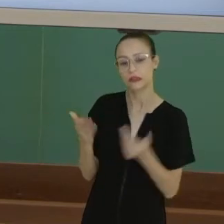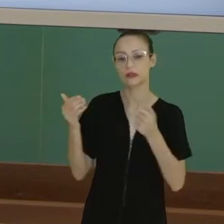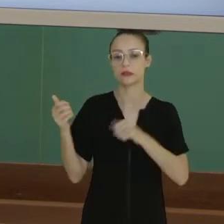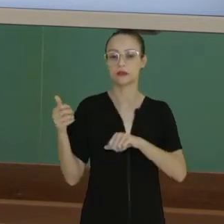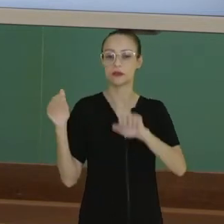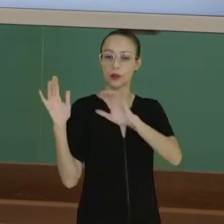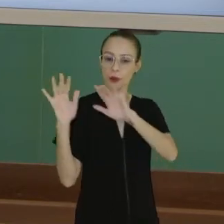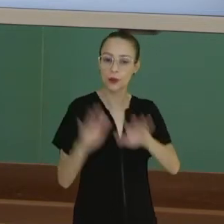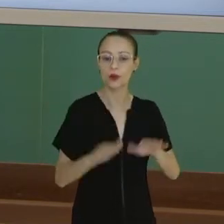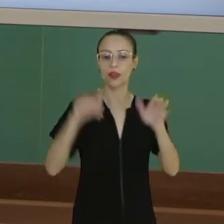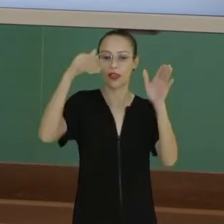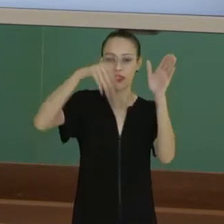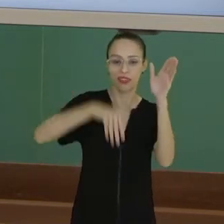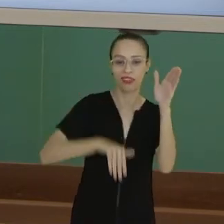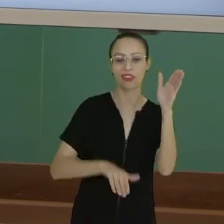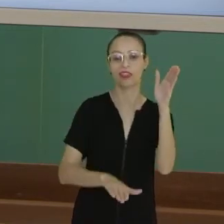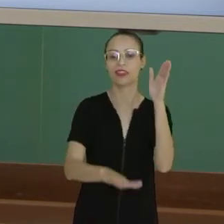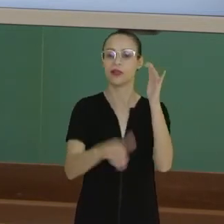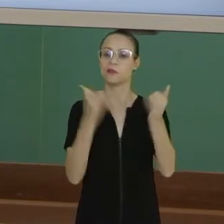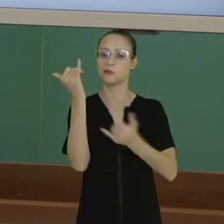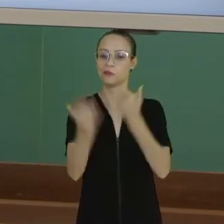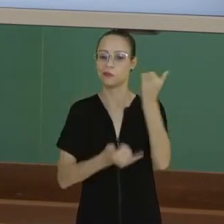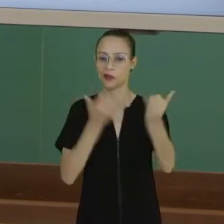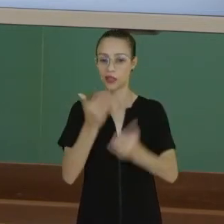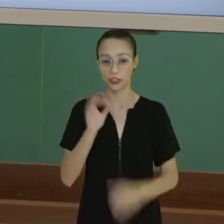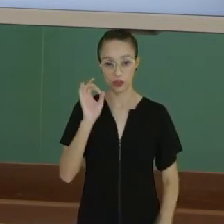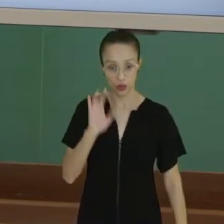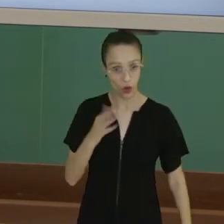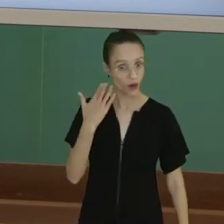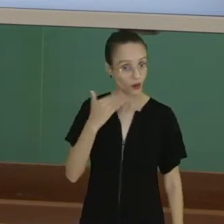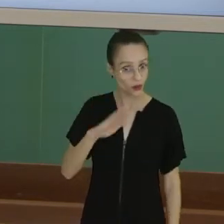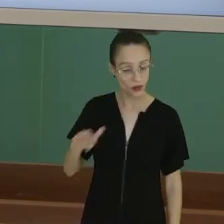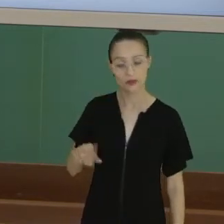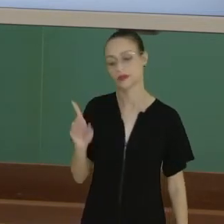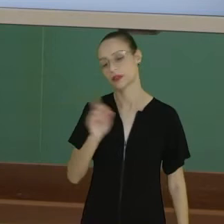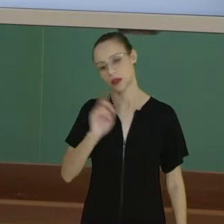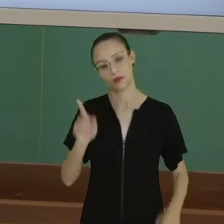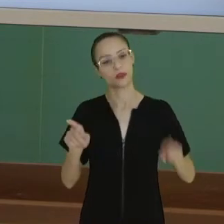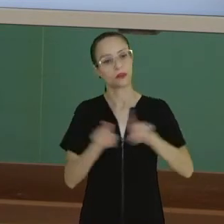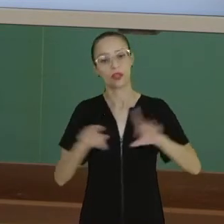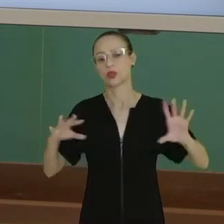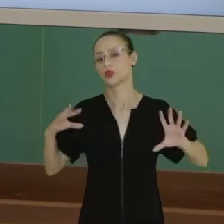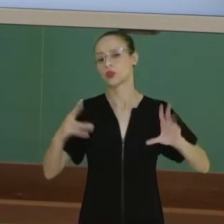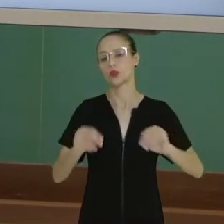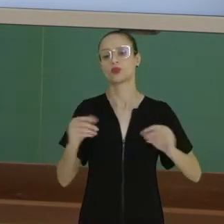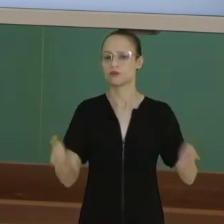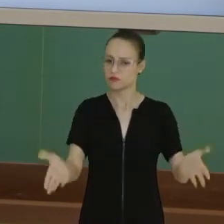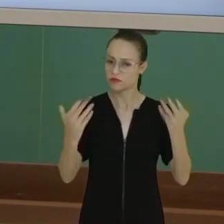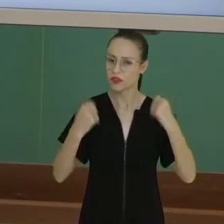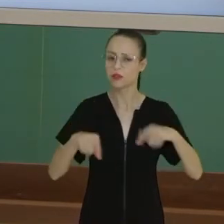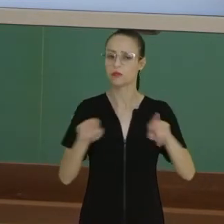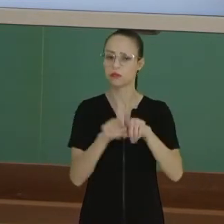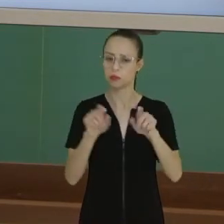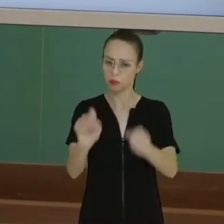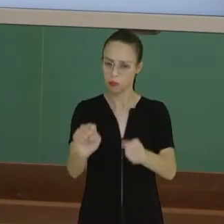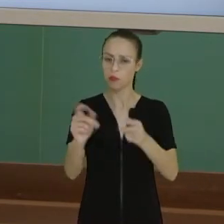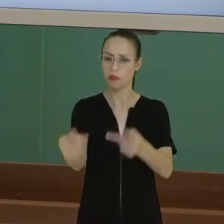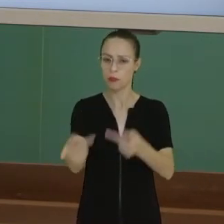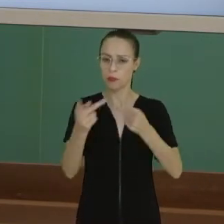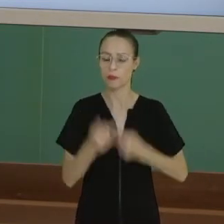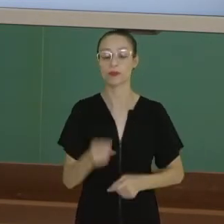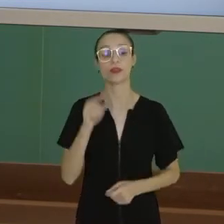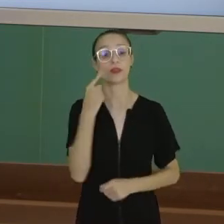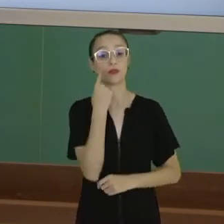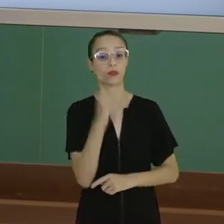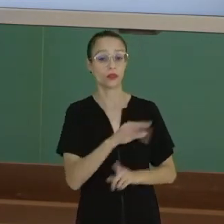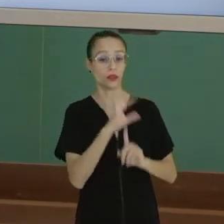descer os escorregadores, brincadeiras não só com crianças, né? Mas que todos estão convidados. Então vocês vão ver a